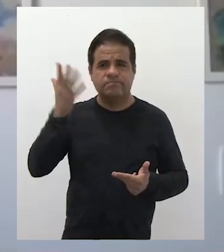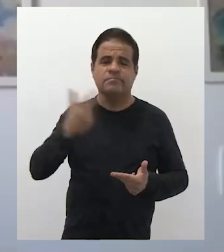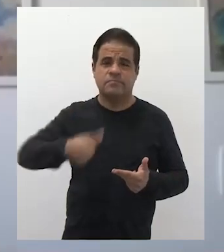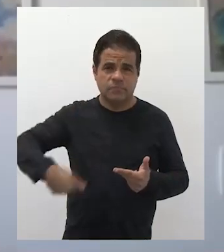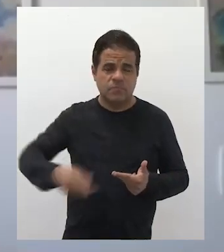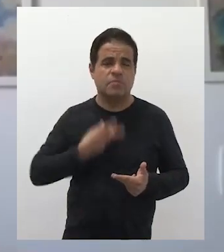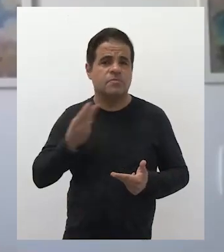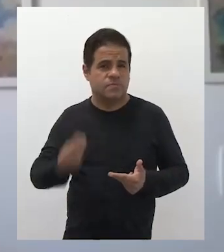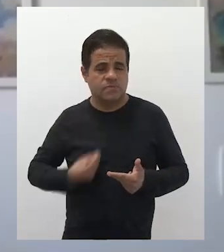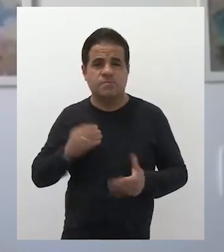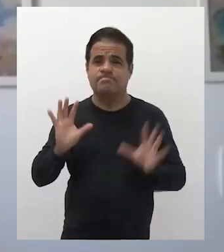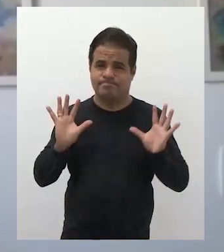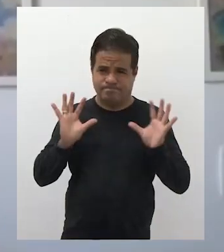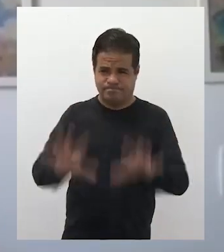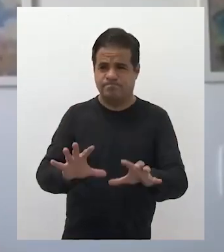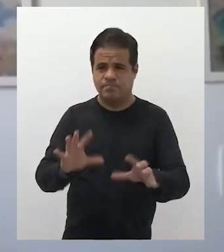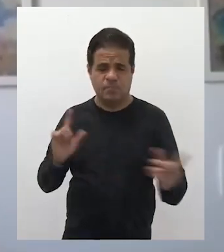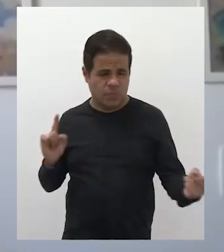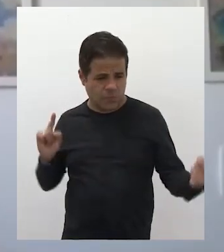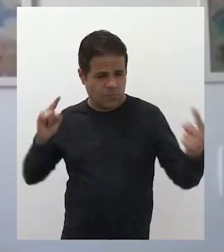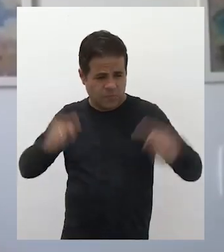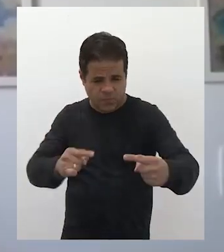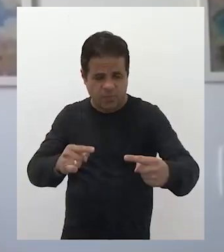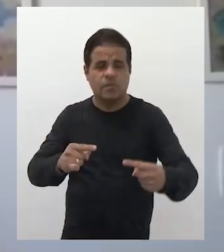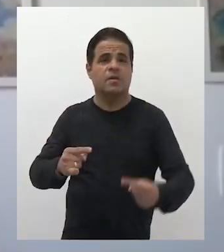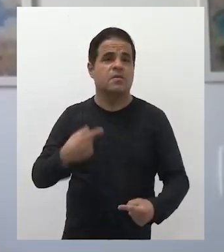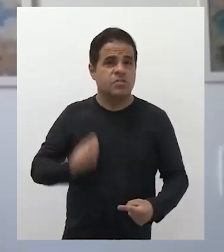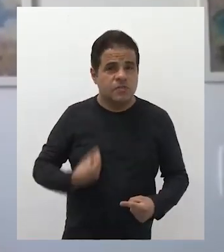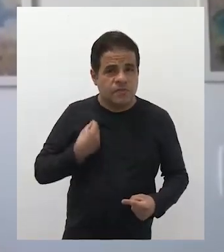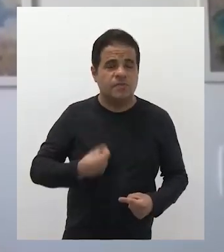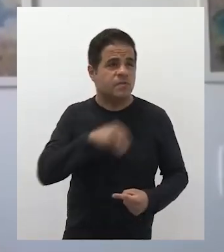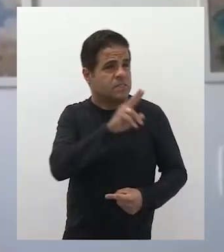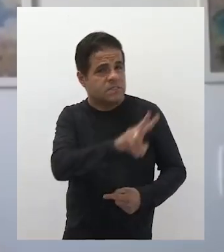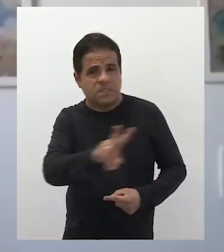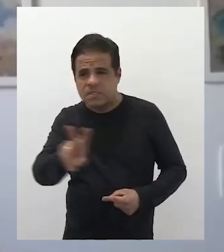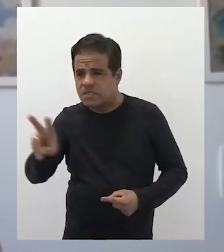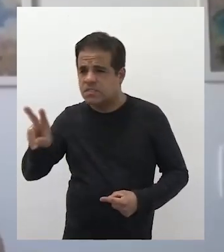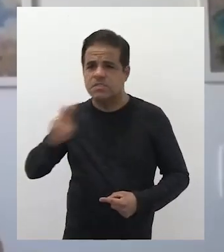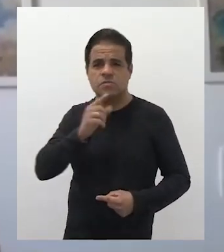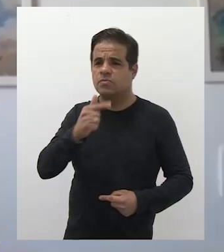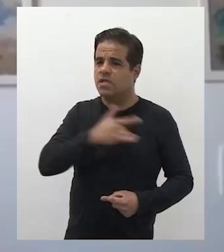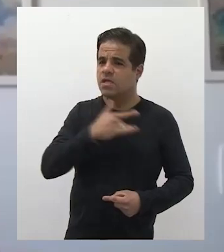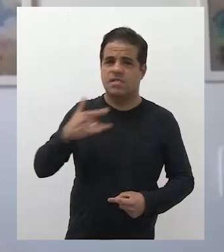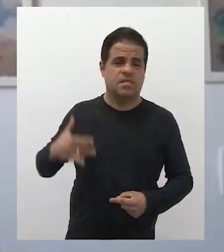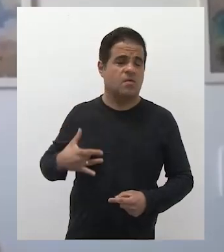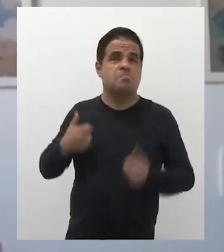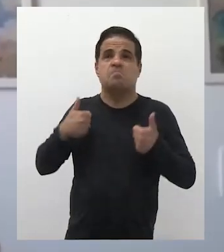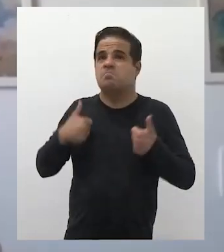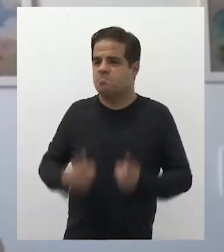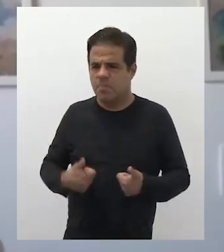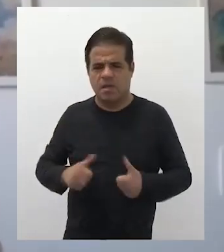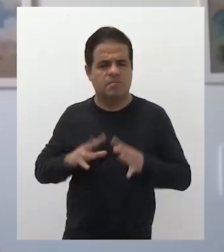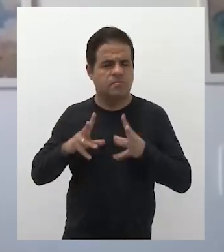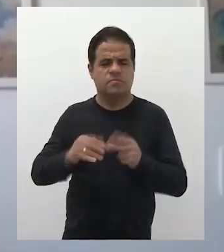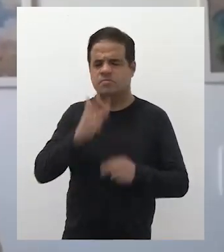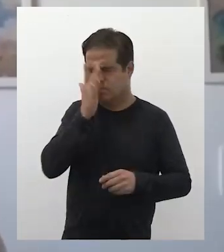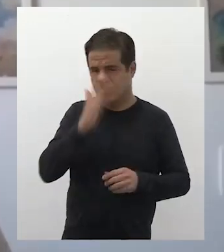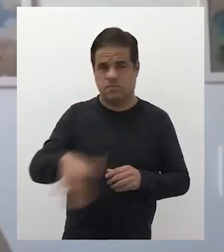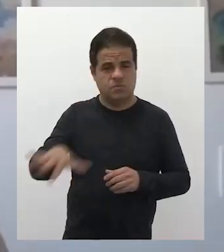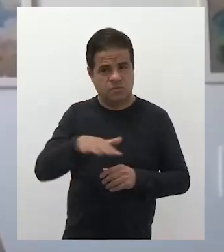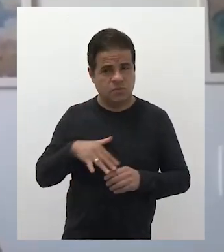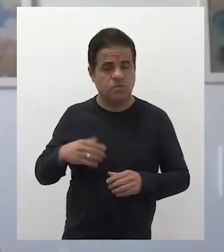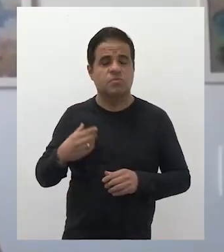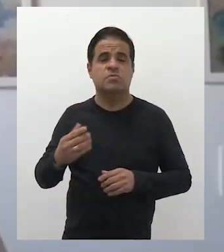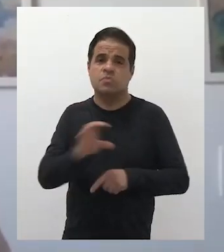gente foi forçado a se deparar, né? A gente viu que realmente a gente não tem saúde e bem-estar para toda a população, embora a